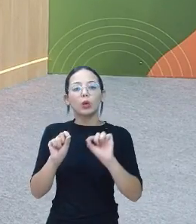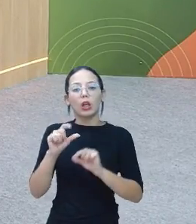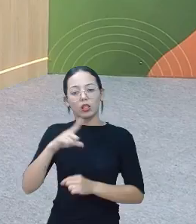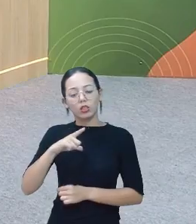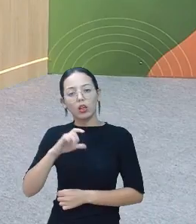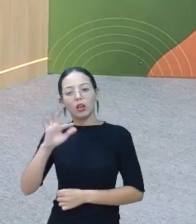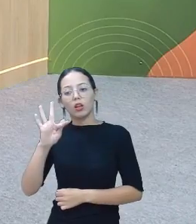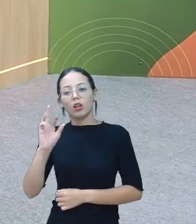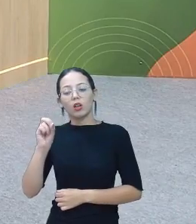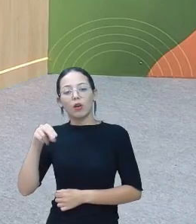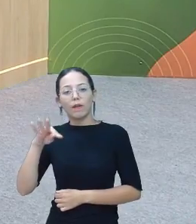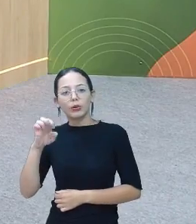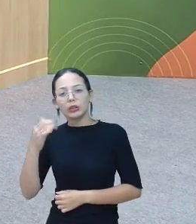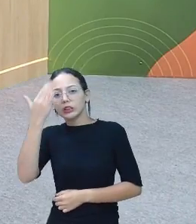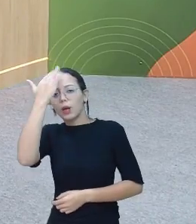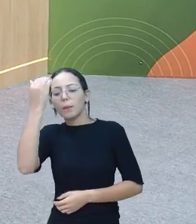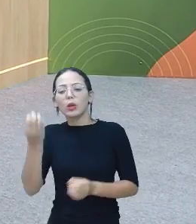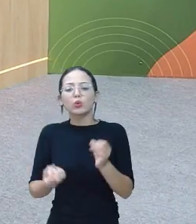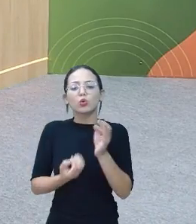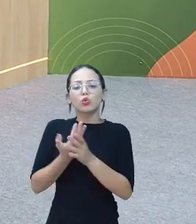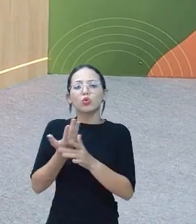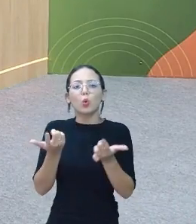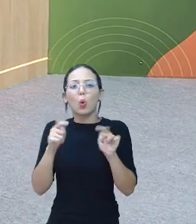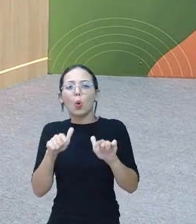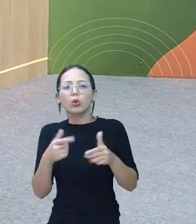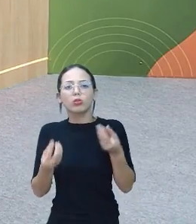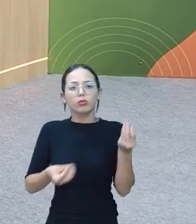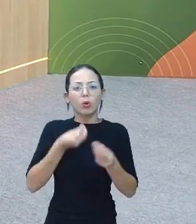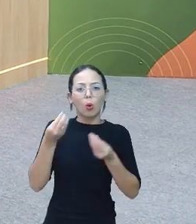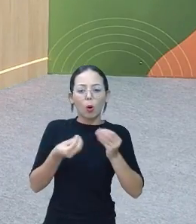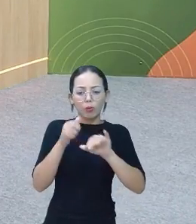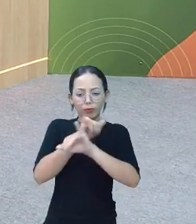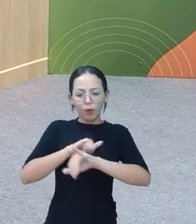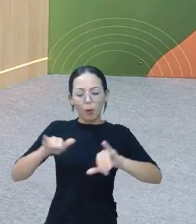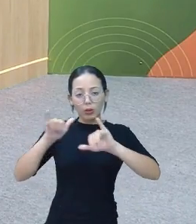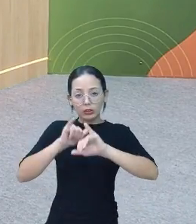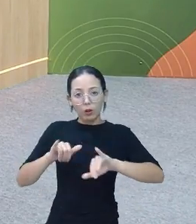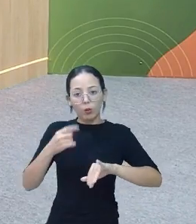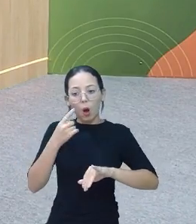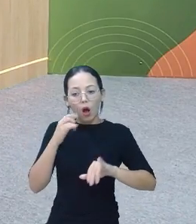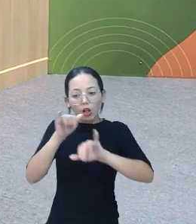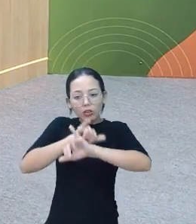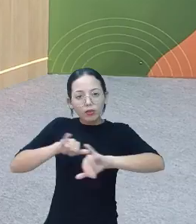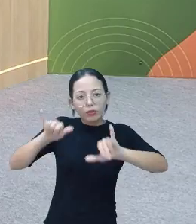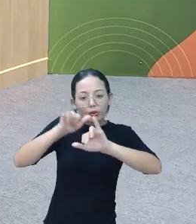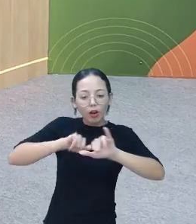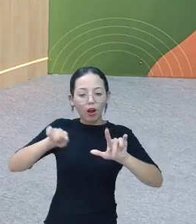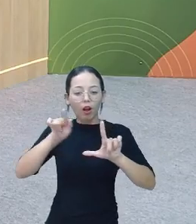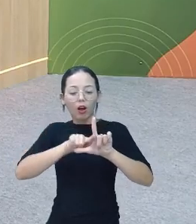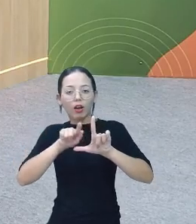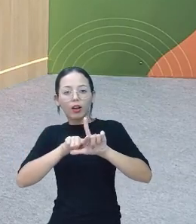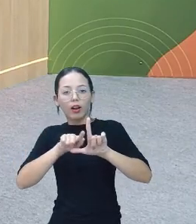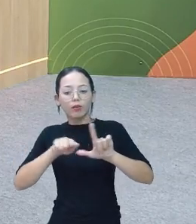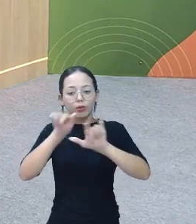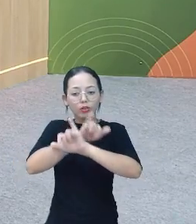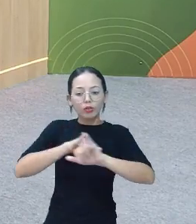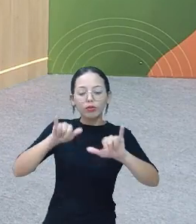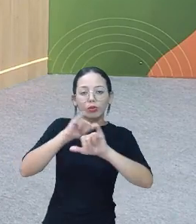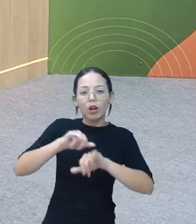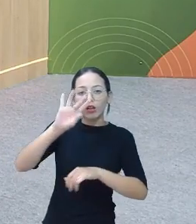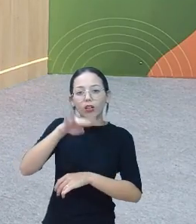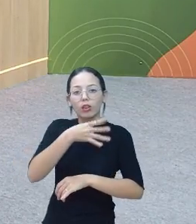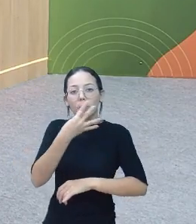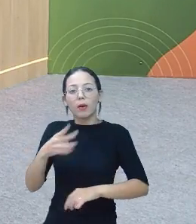saber de onde é que está surgindo aquela informação. Tanto é que para se divulgar um gráfico, uma tabela, um estudo,